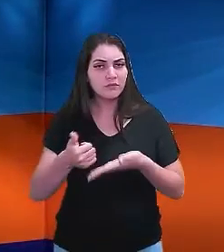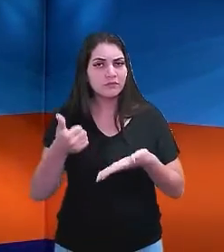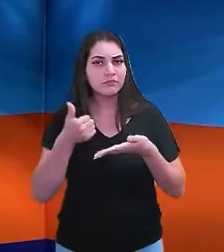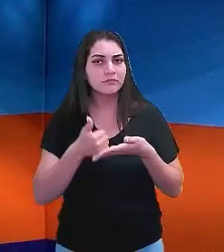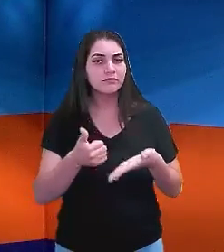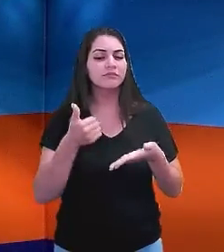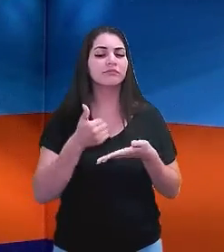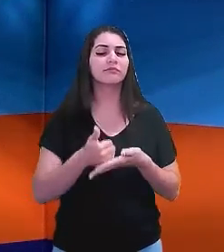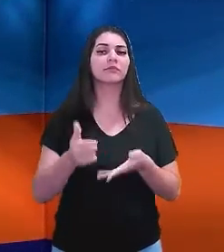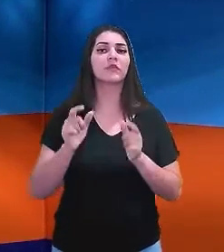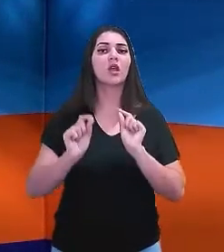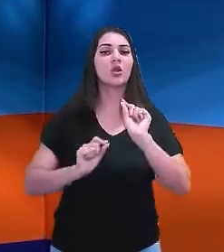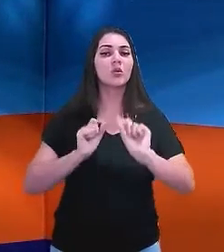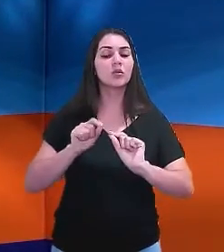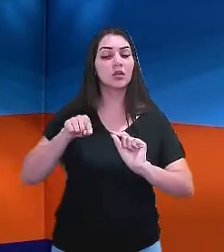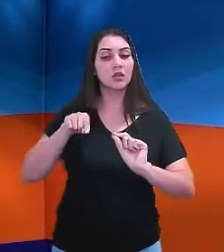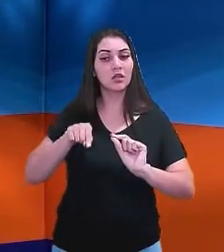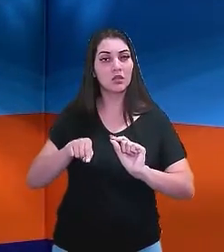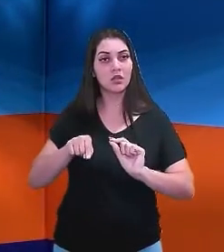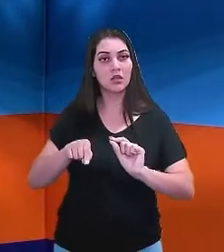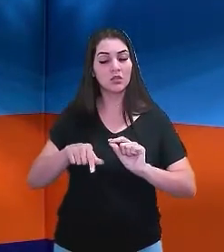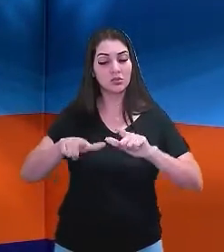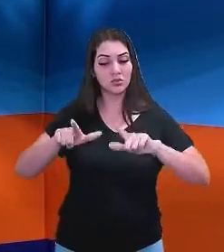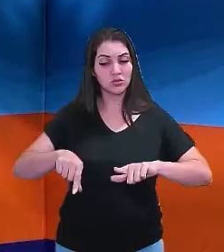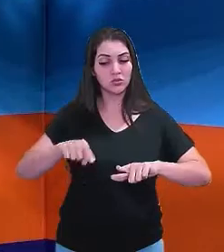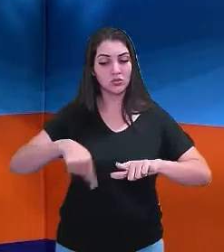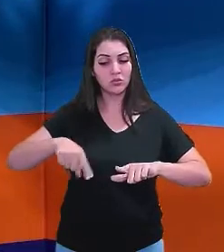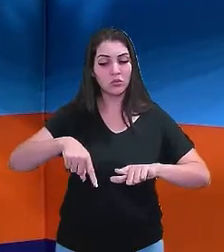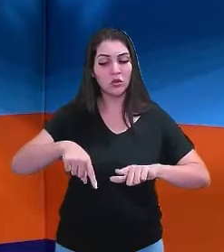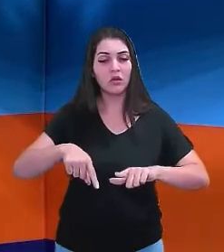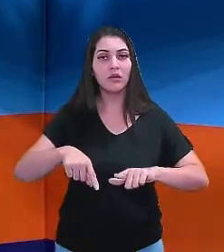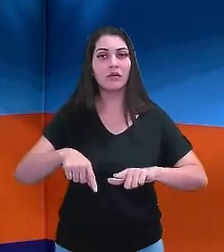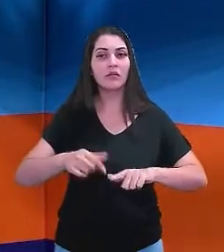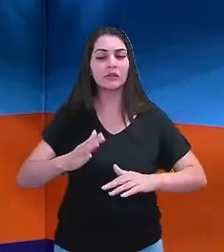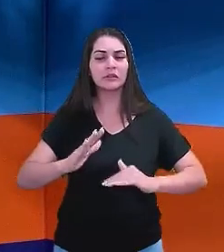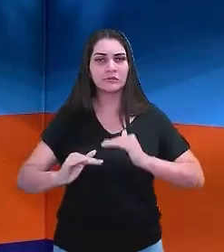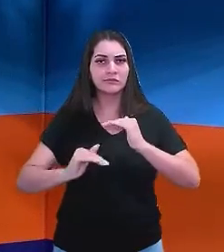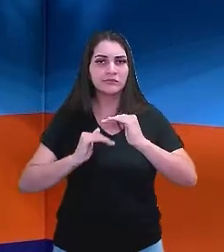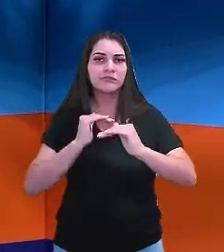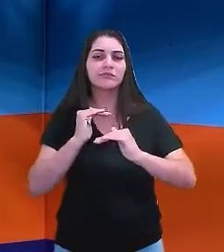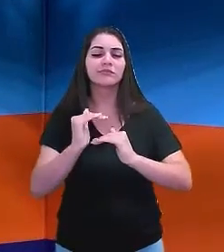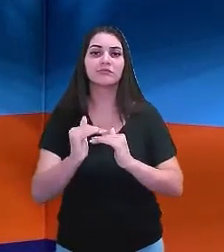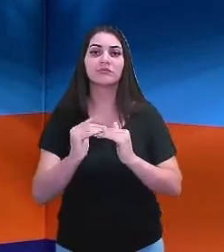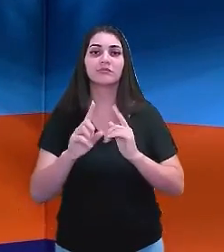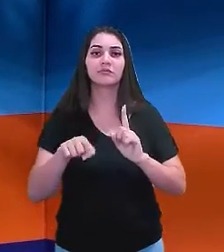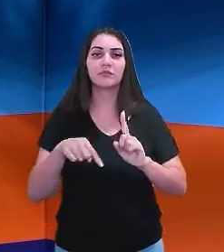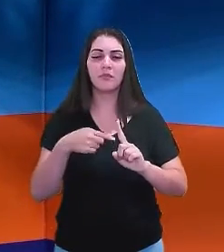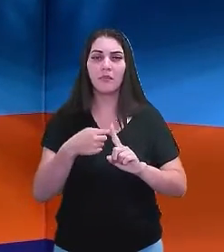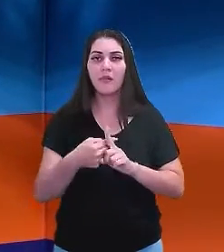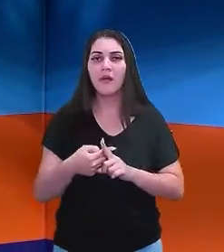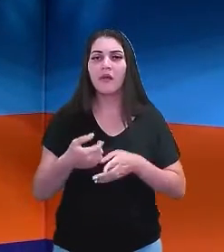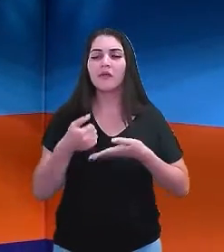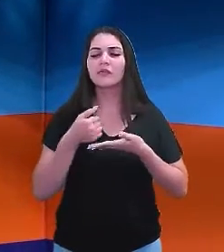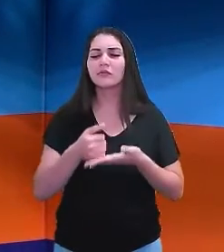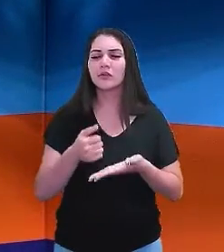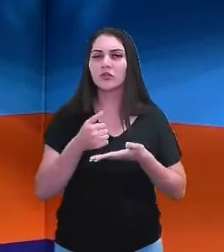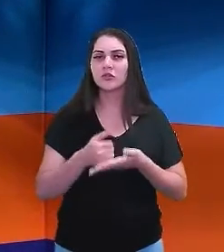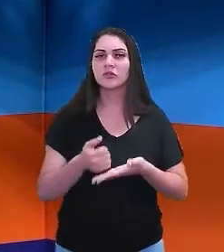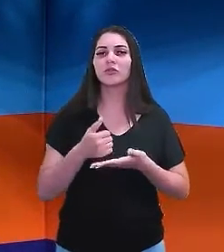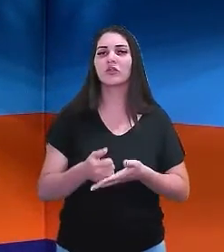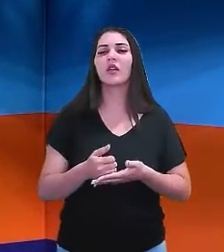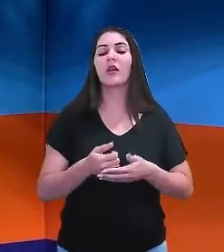contribuir para que esse território aqui ele se desenvolva, mas beneficie a metrópole